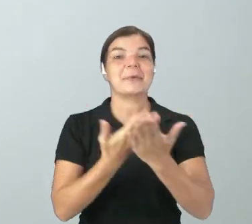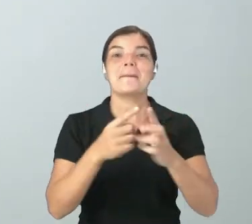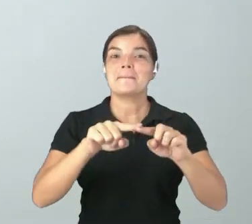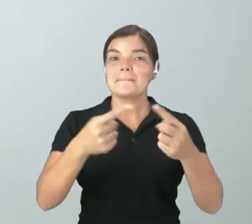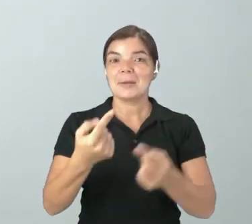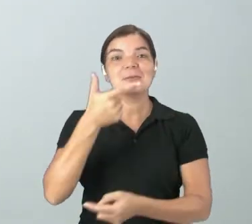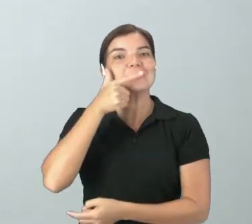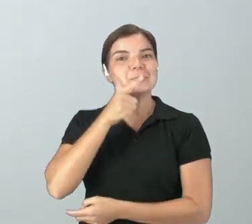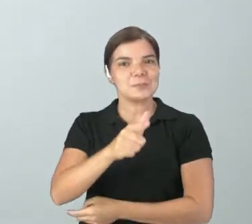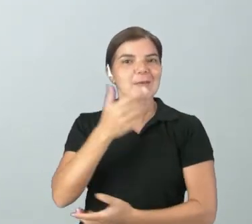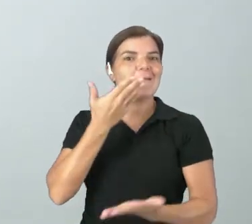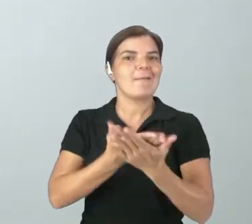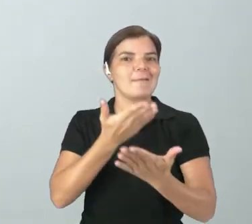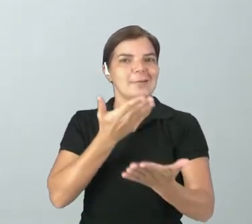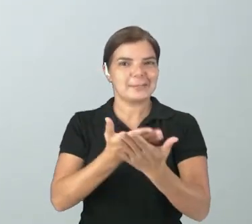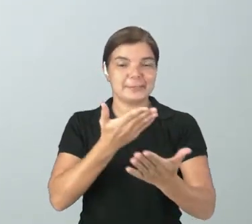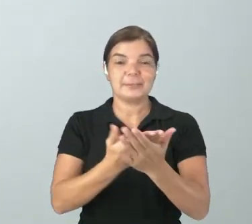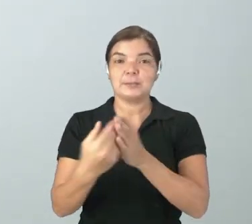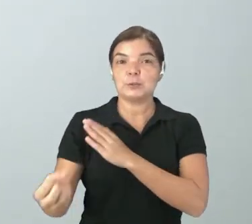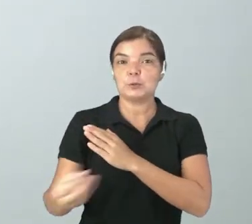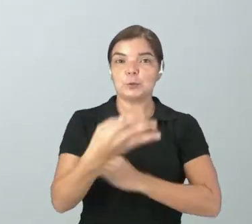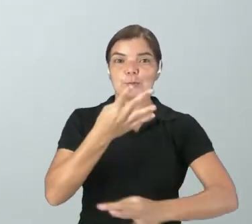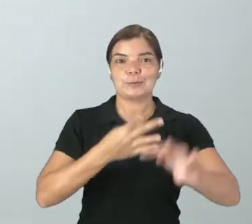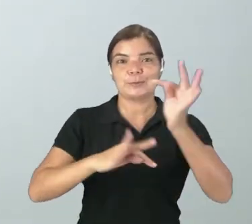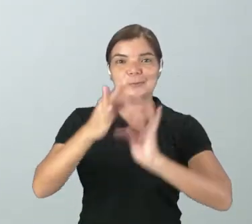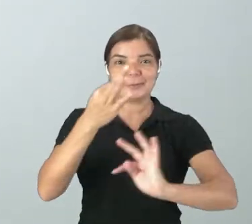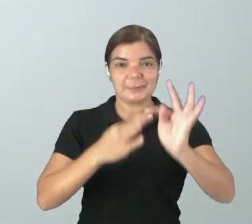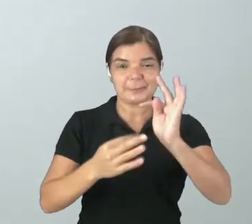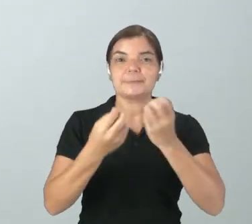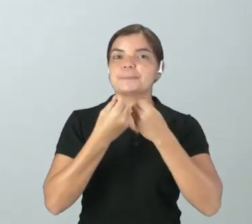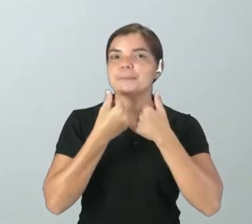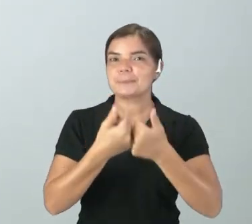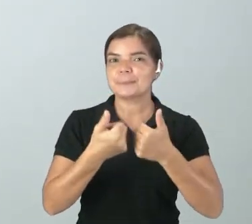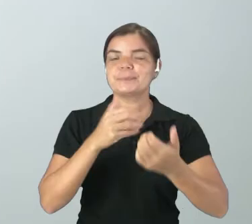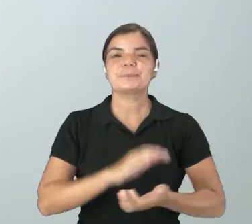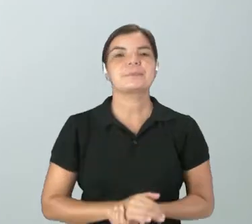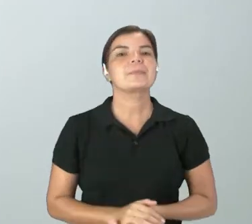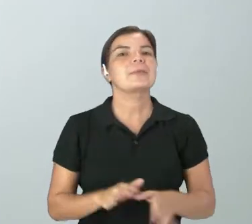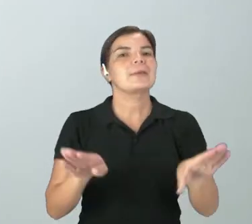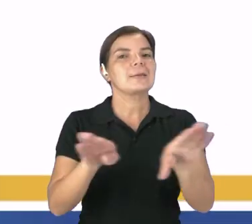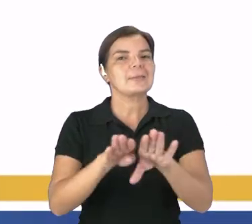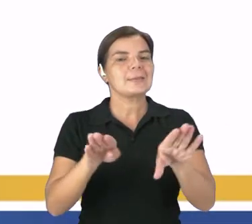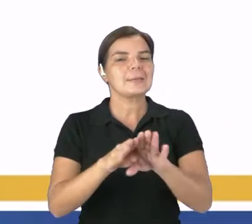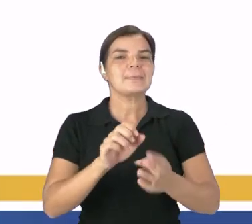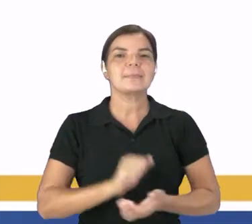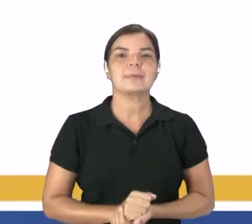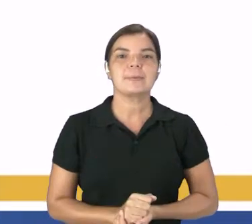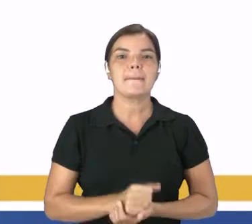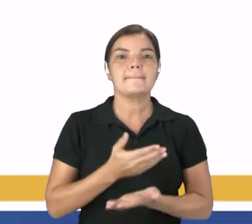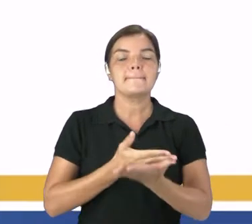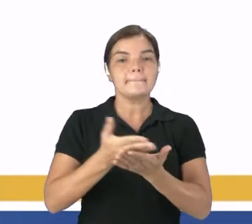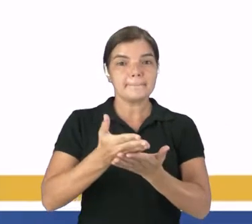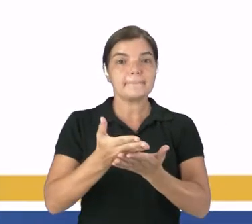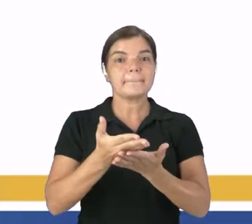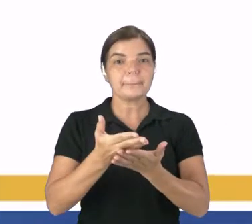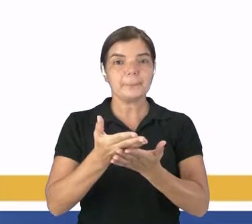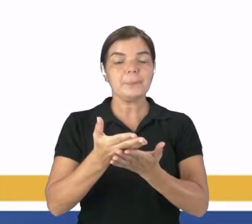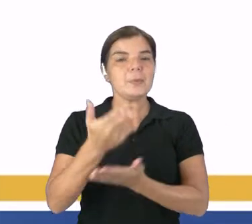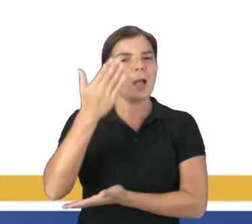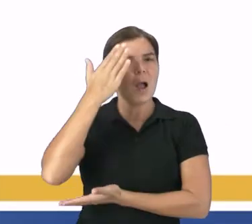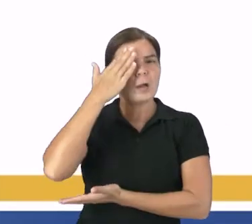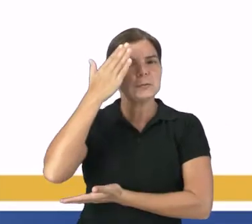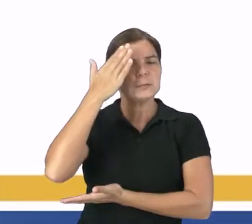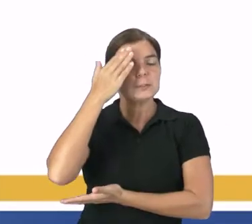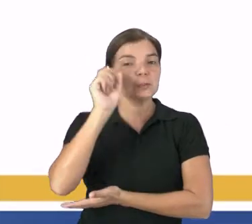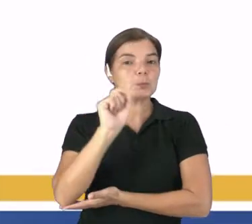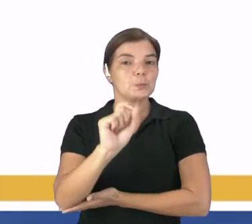enfim, mas vocês conseguem ter acesso à aula por meio dessas inovações tecnológicas, tá bom? E aí, para começar